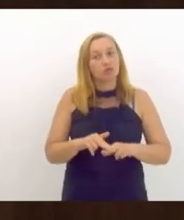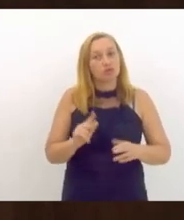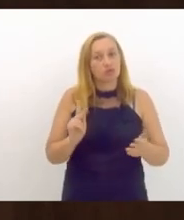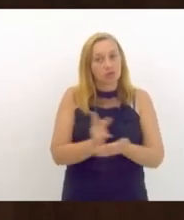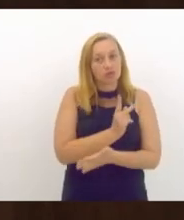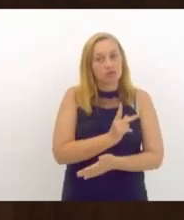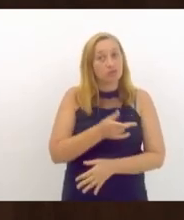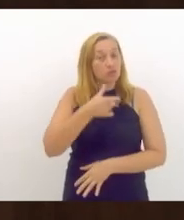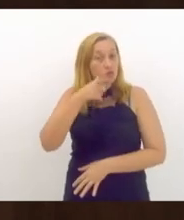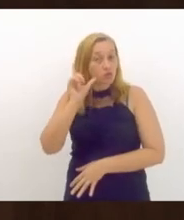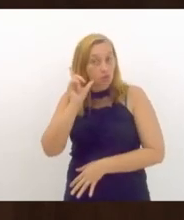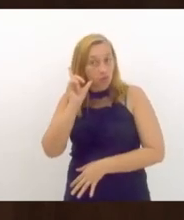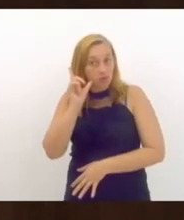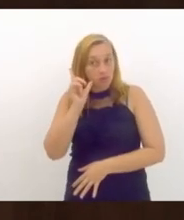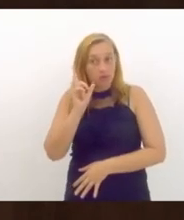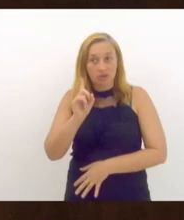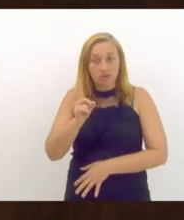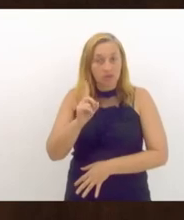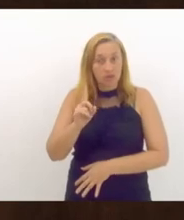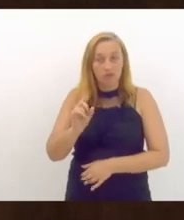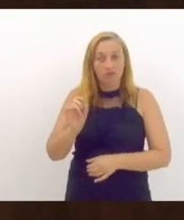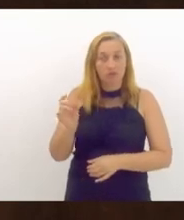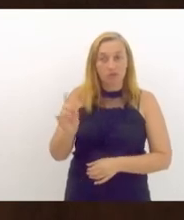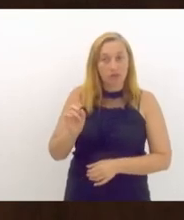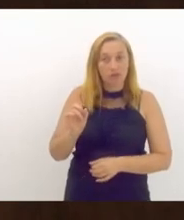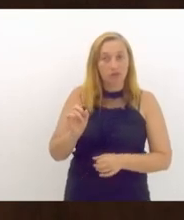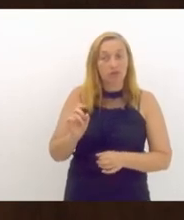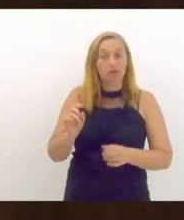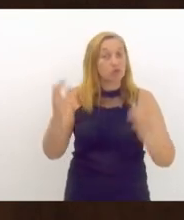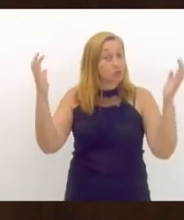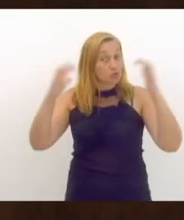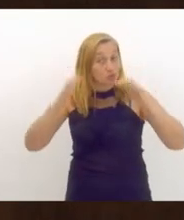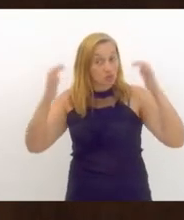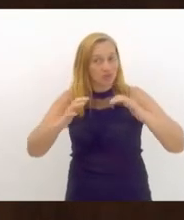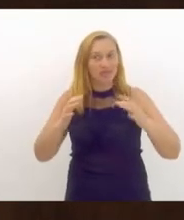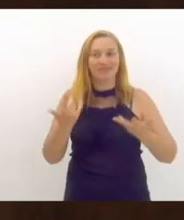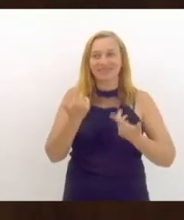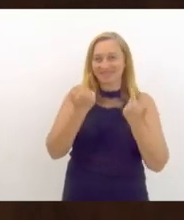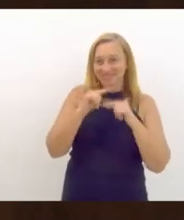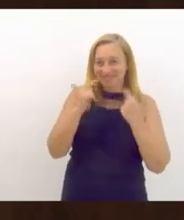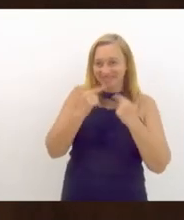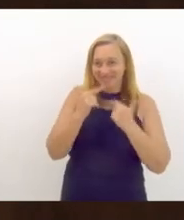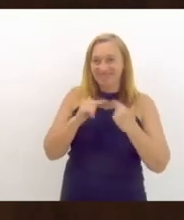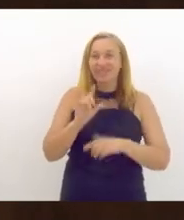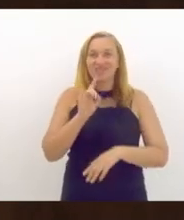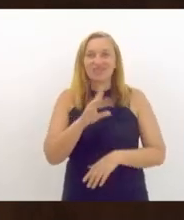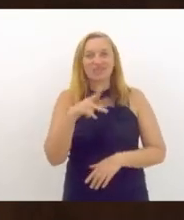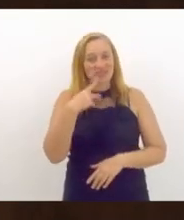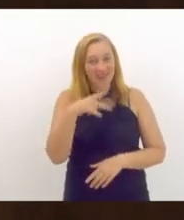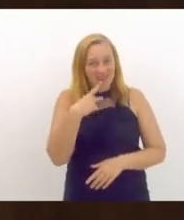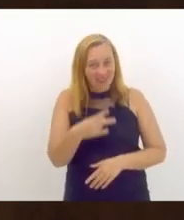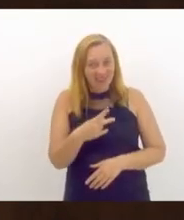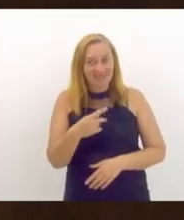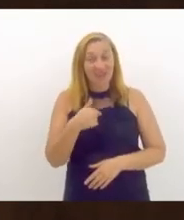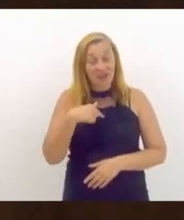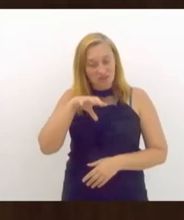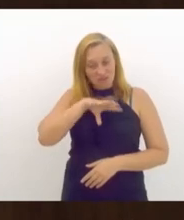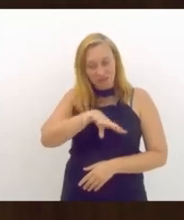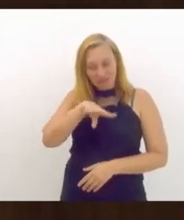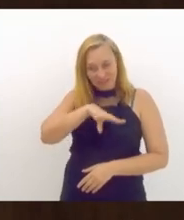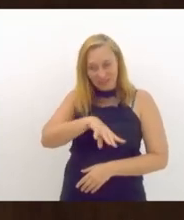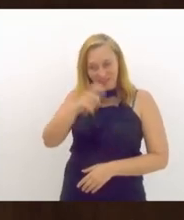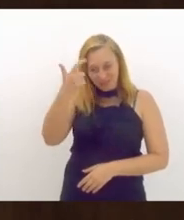acontecimentos de ontem, que não foram as chuvas, né? E só dizer que eu sou